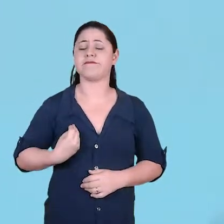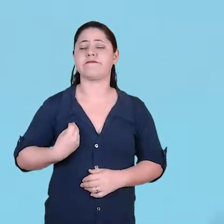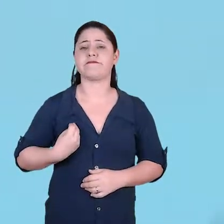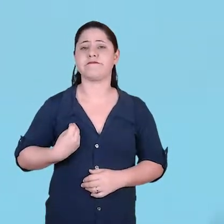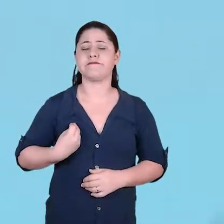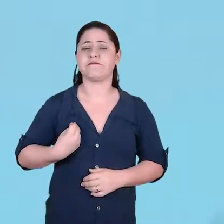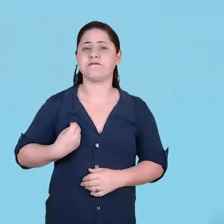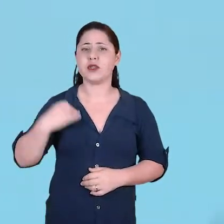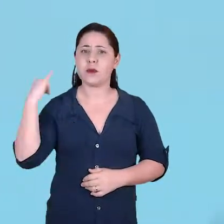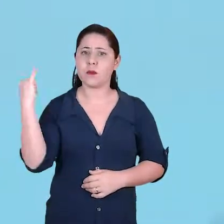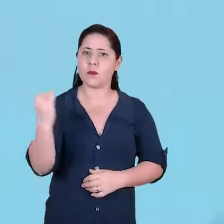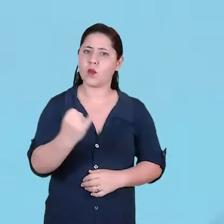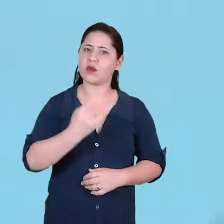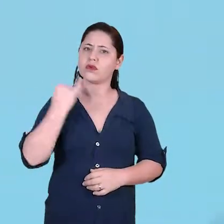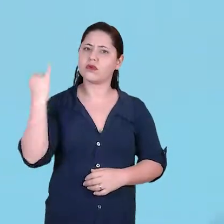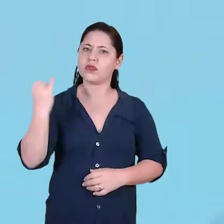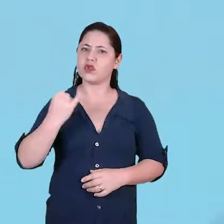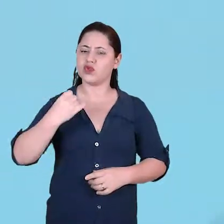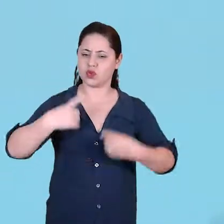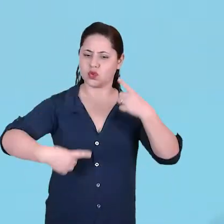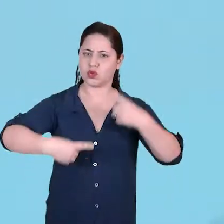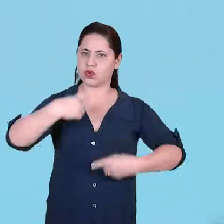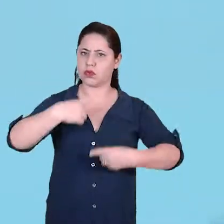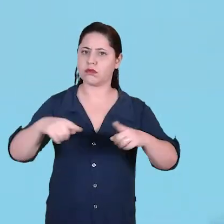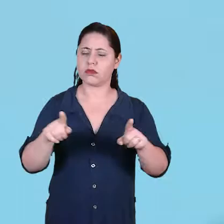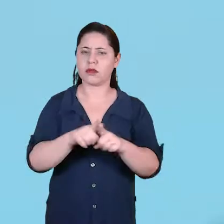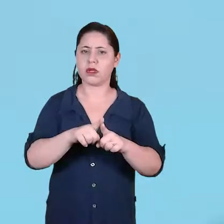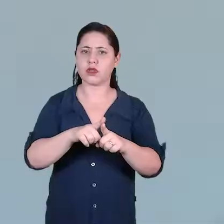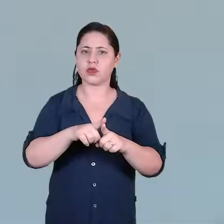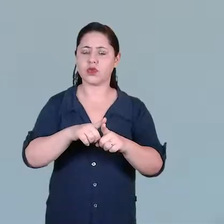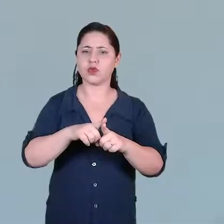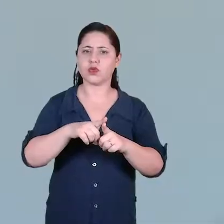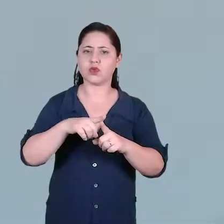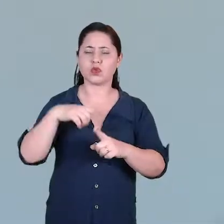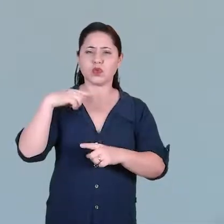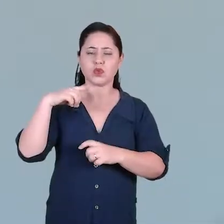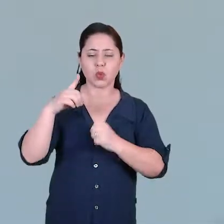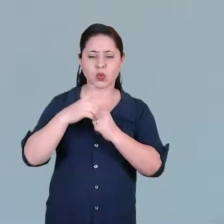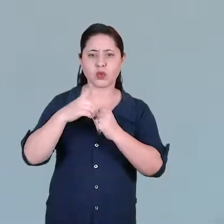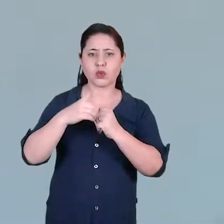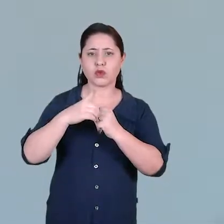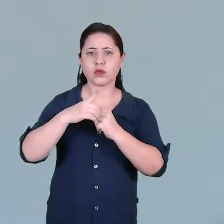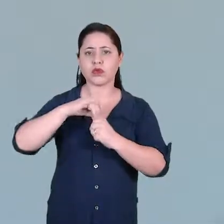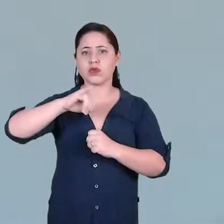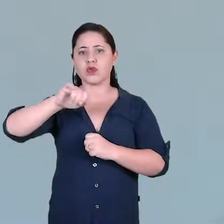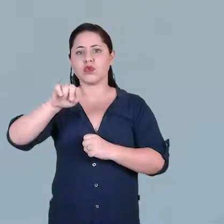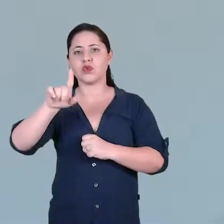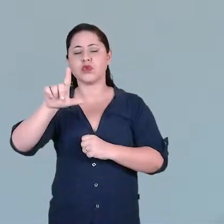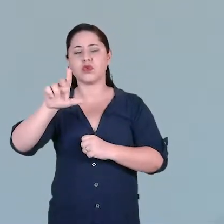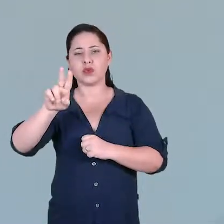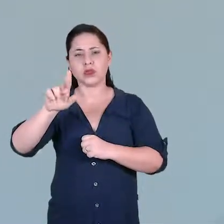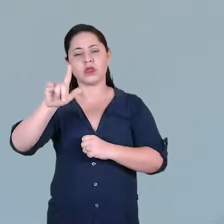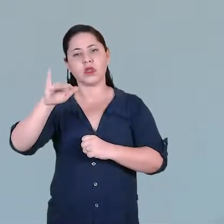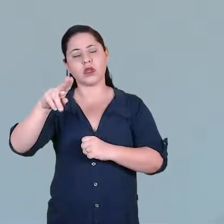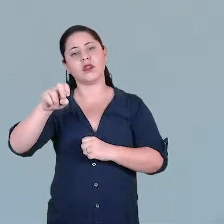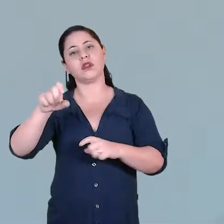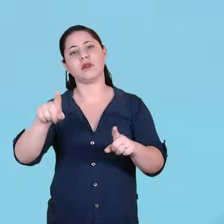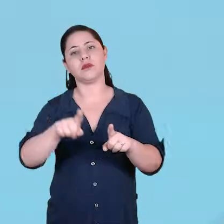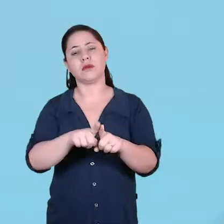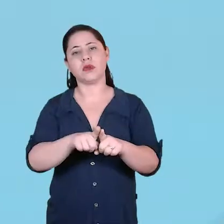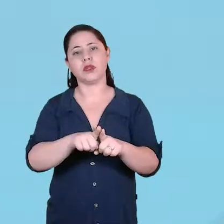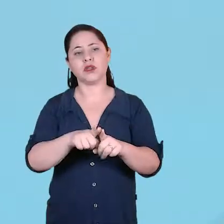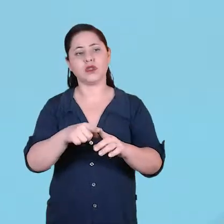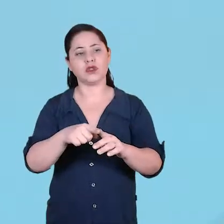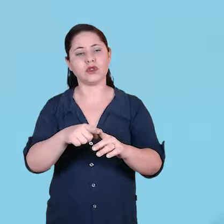desta importante discussão. Também, doutora Juliane, uma satisfação poder dividir esse espaço